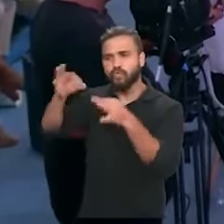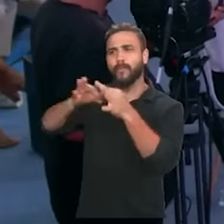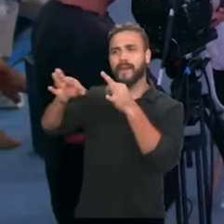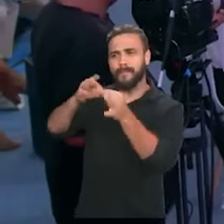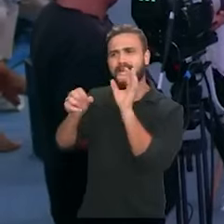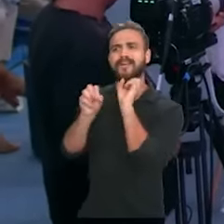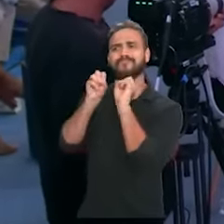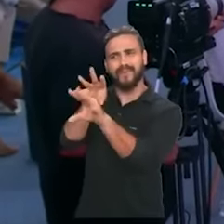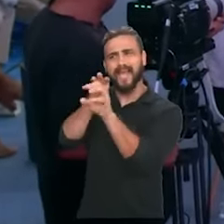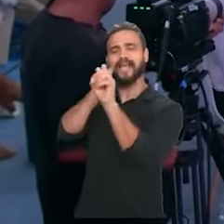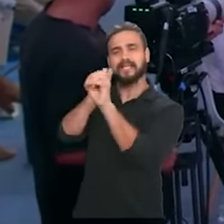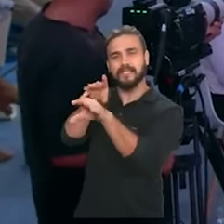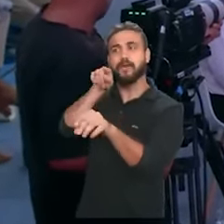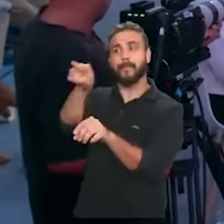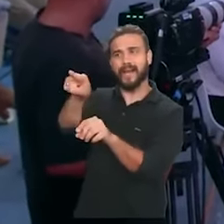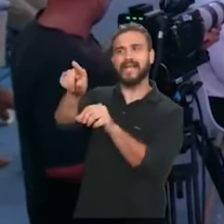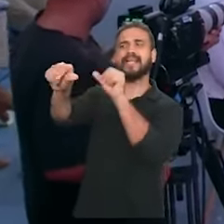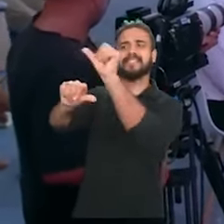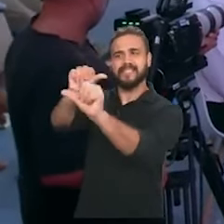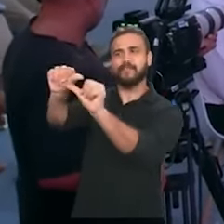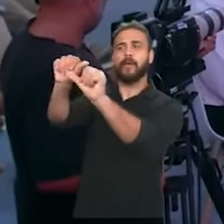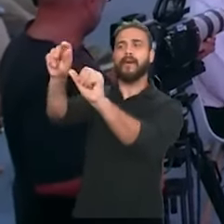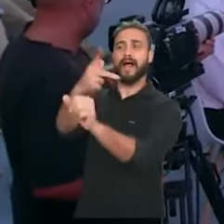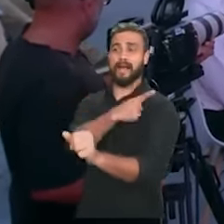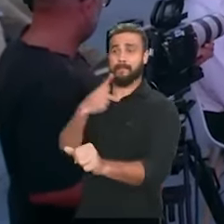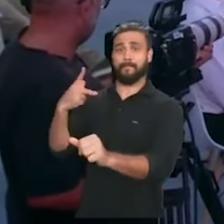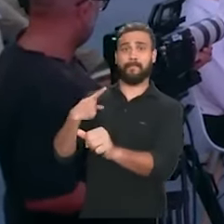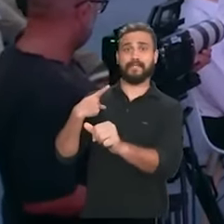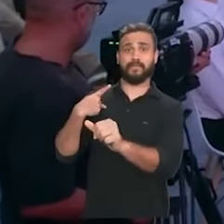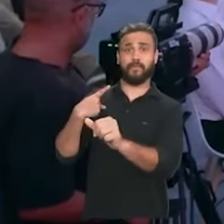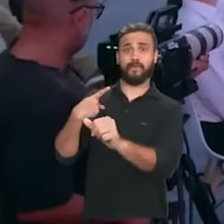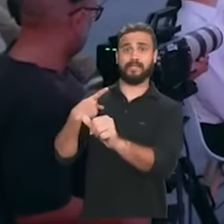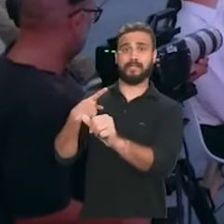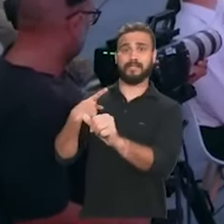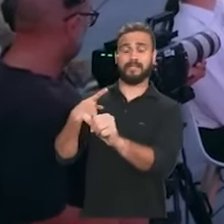caso do Manuel e a Paulo, eu acredito que eles estão nos vendo agora.